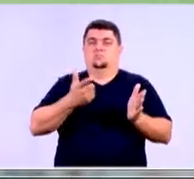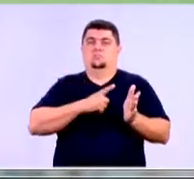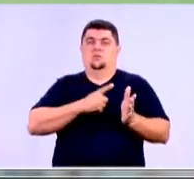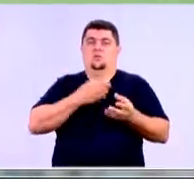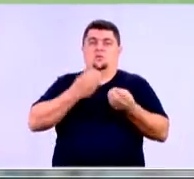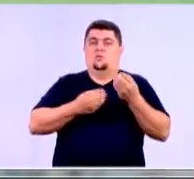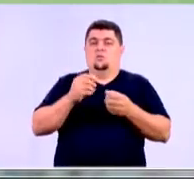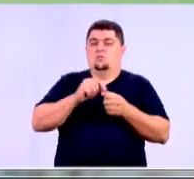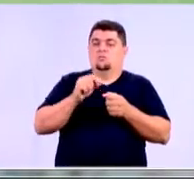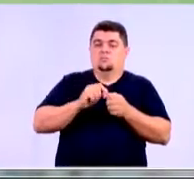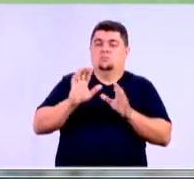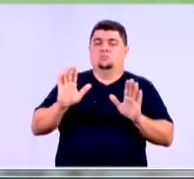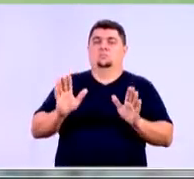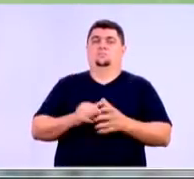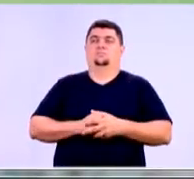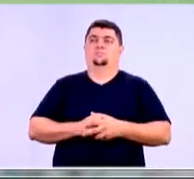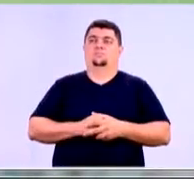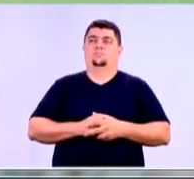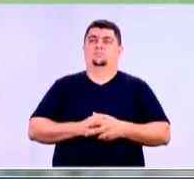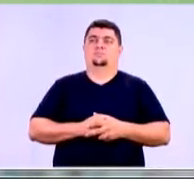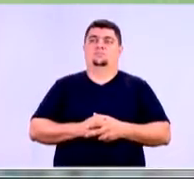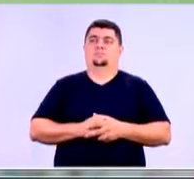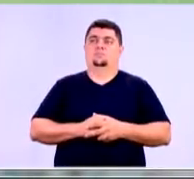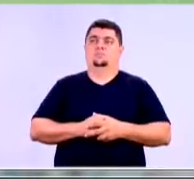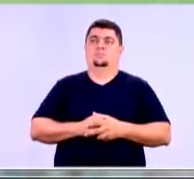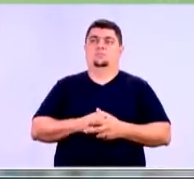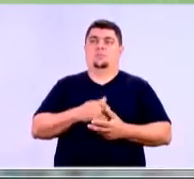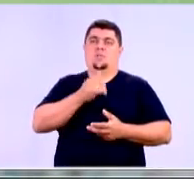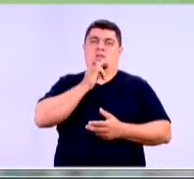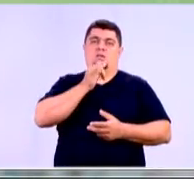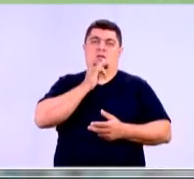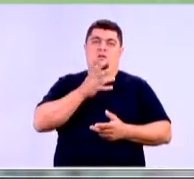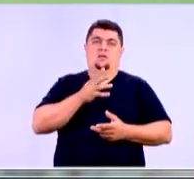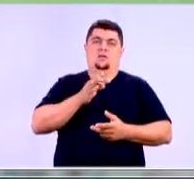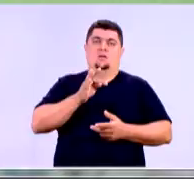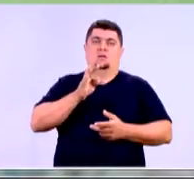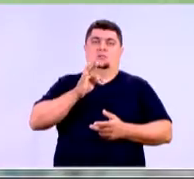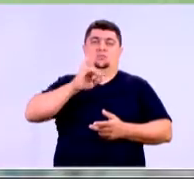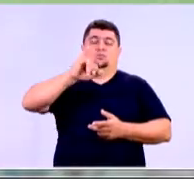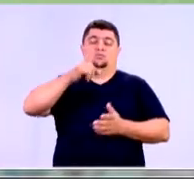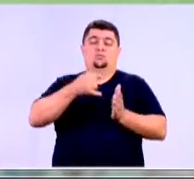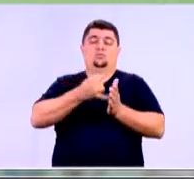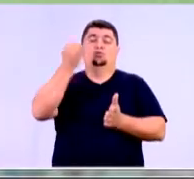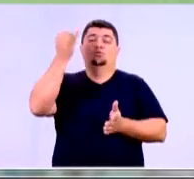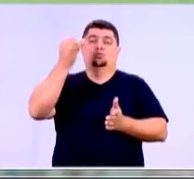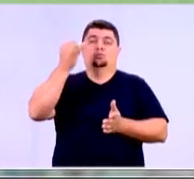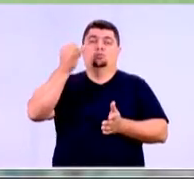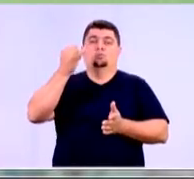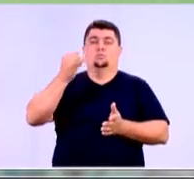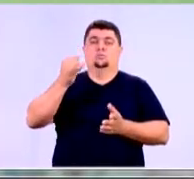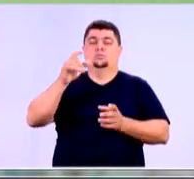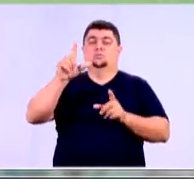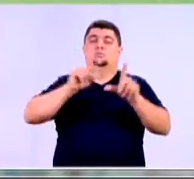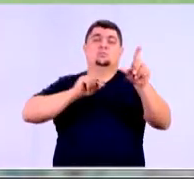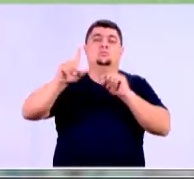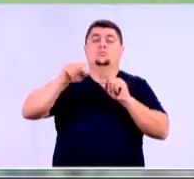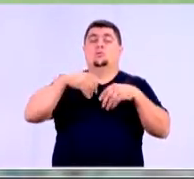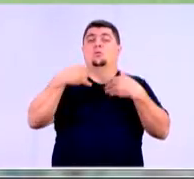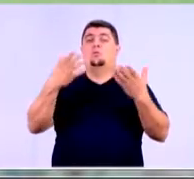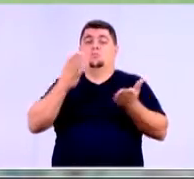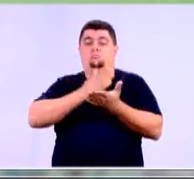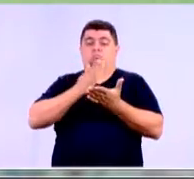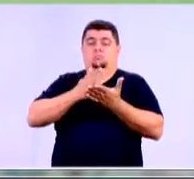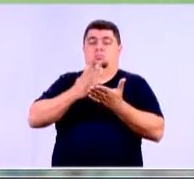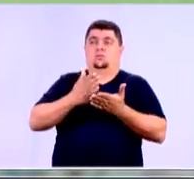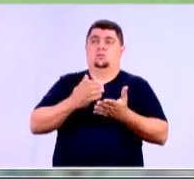a determinado acontecimento, né? Isso, uma maneira de profissionalizar a empresa. Lá vai estar escrito a taxa de juros a ser praticada, taxa de juros que a gente vai cobrar para vender a prazo,